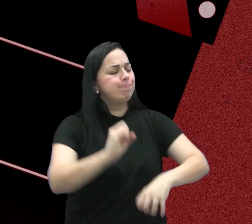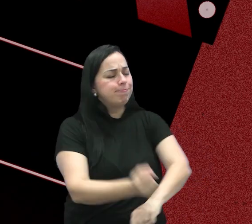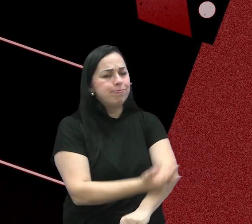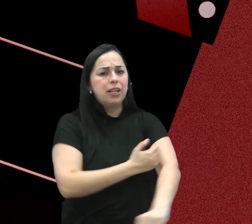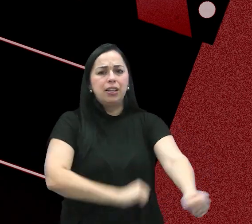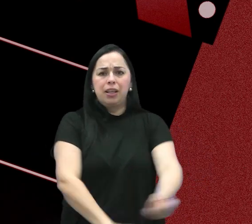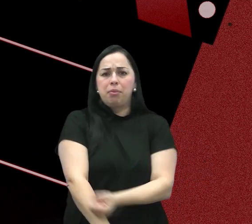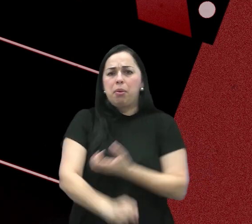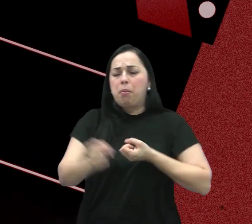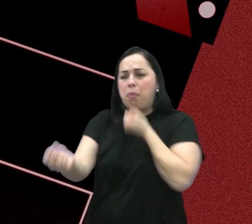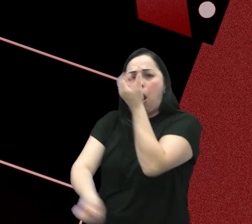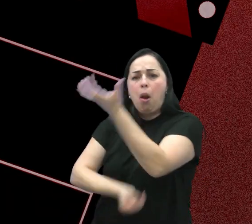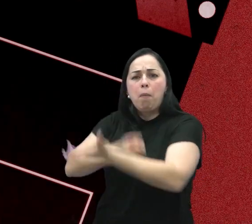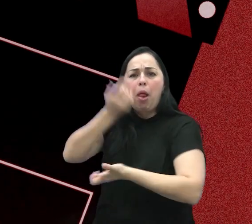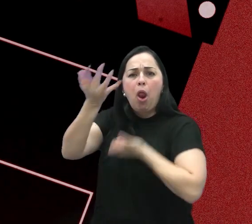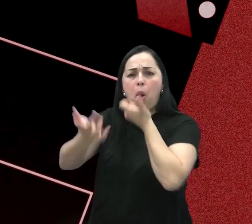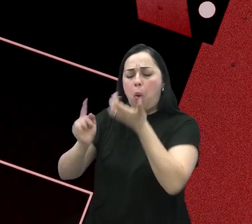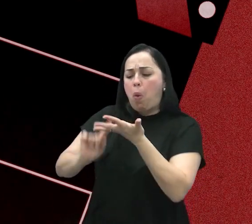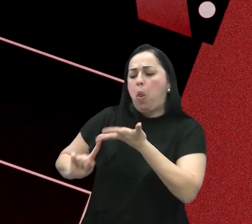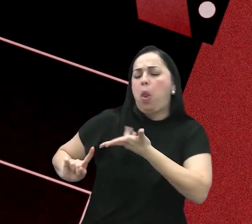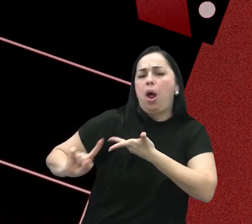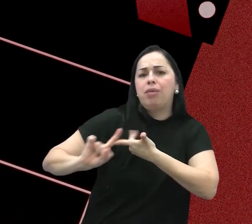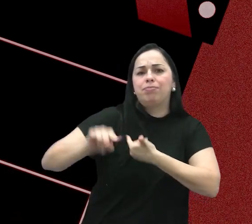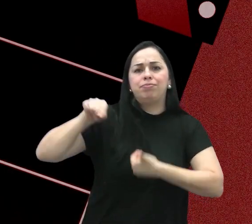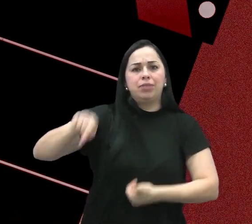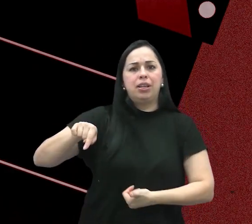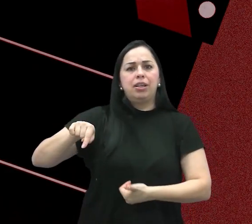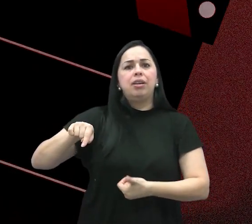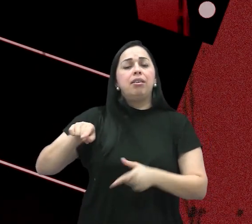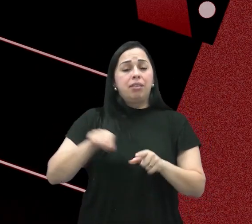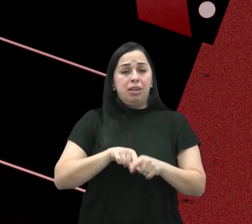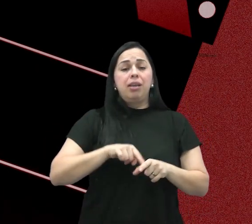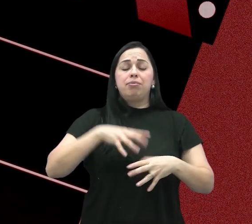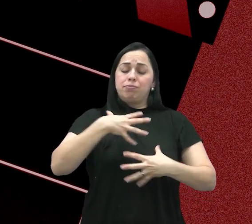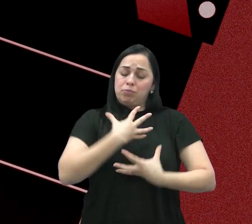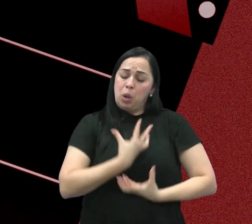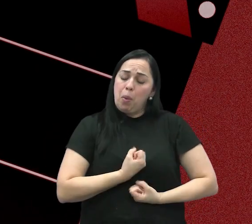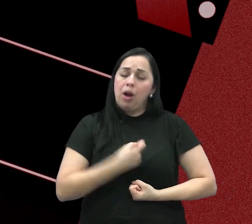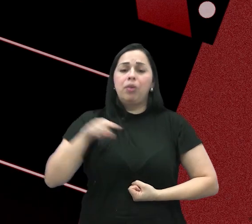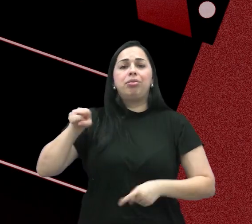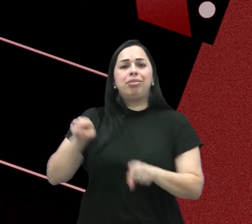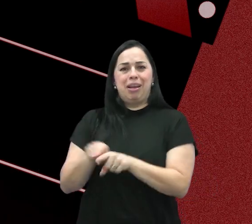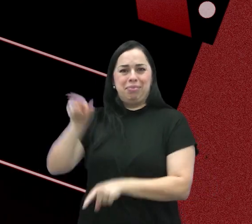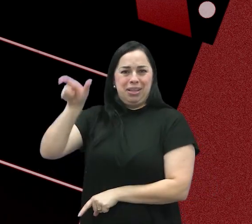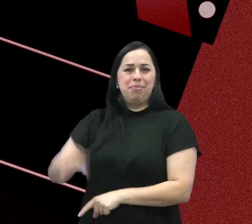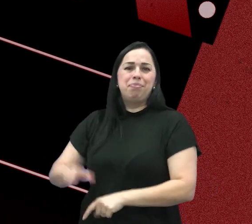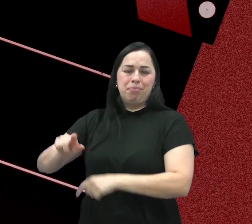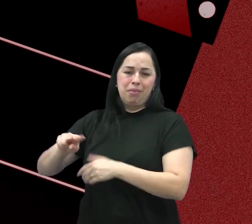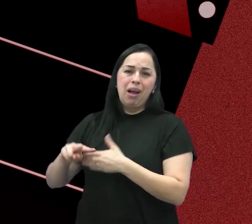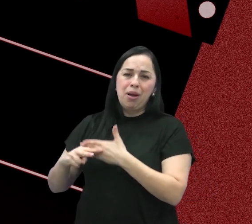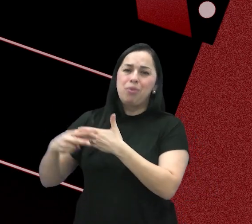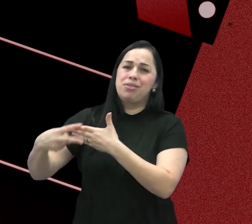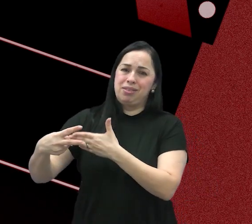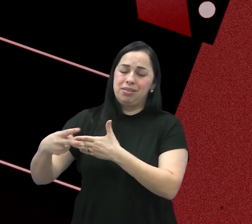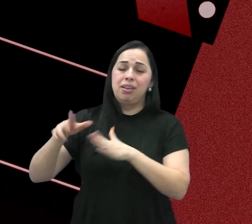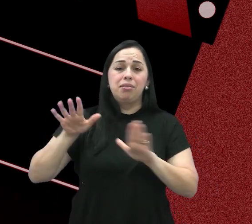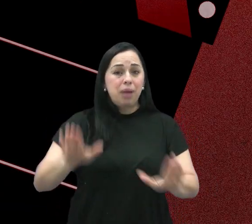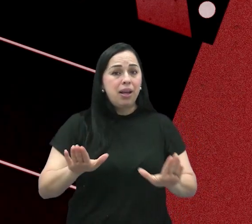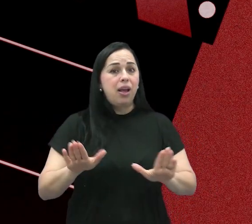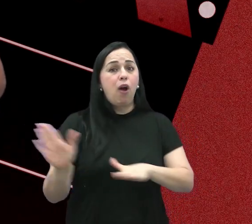com revelações fortíssimas que afetaram a vida da própria mãe e também a dele. É um